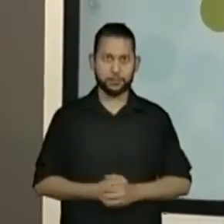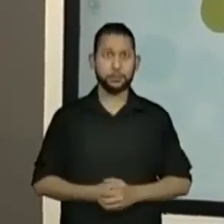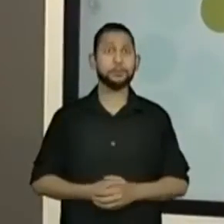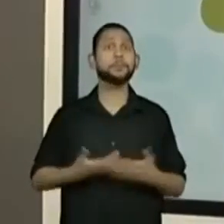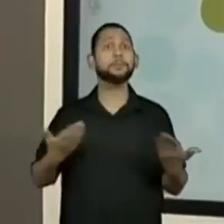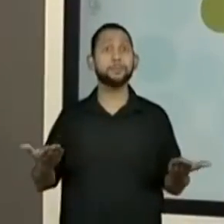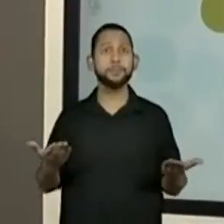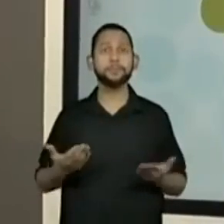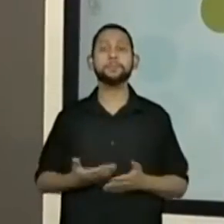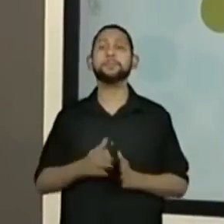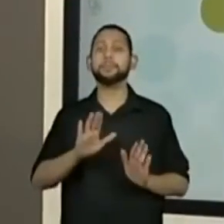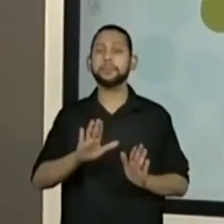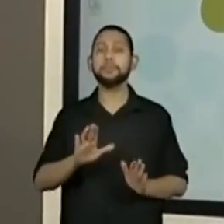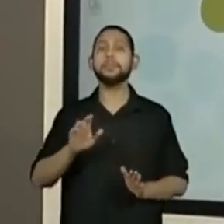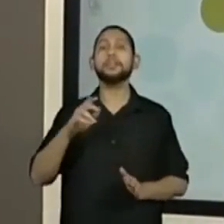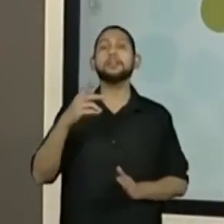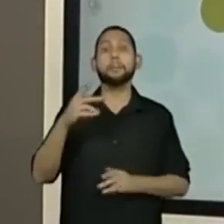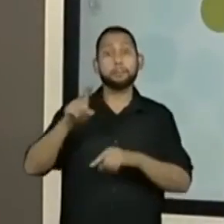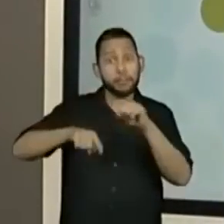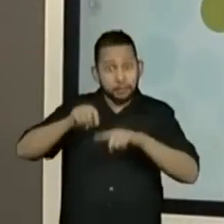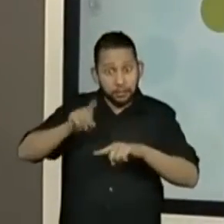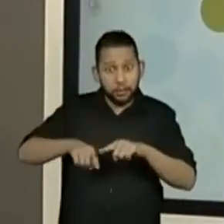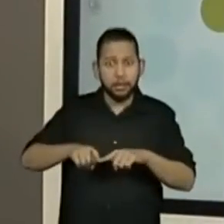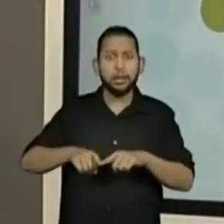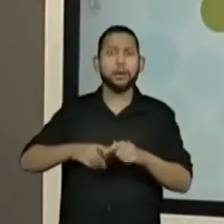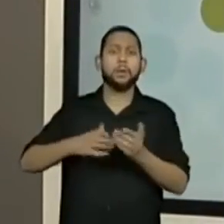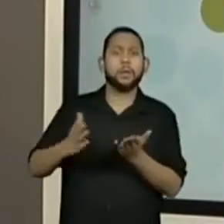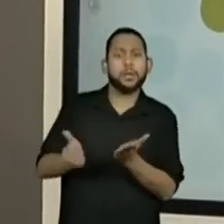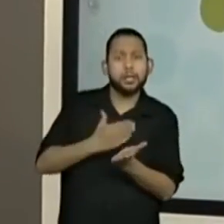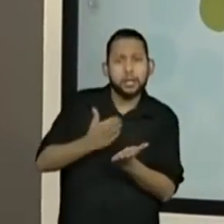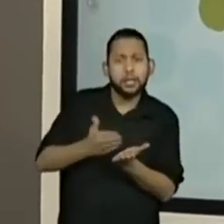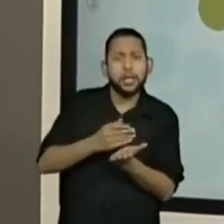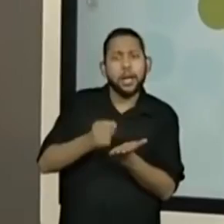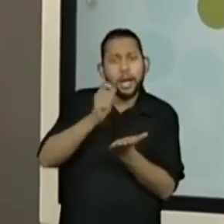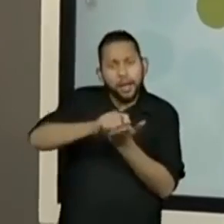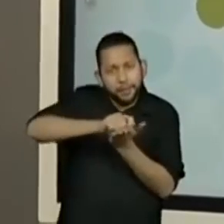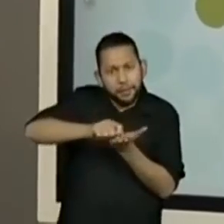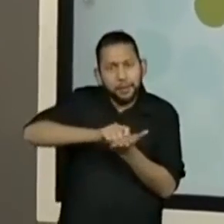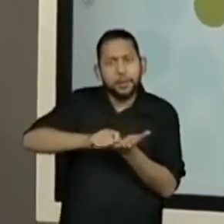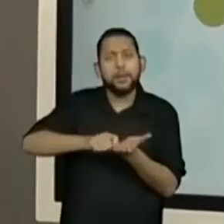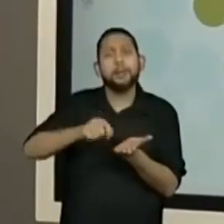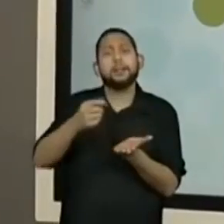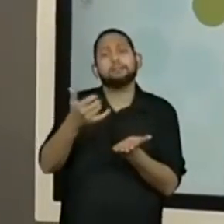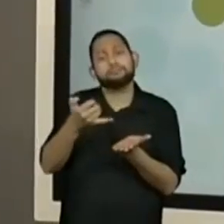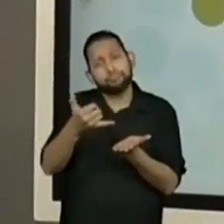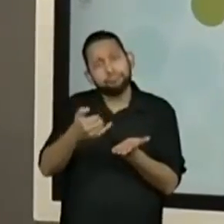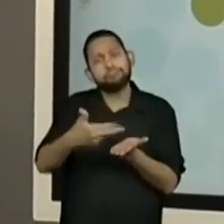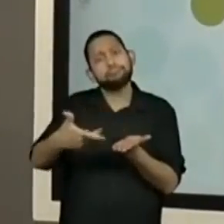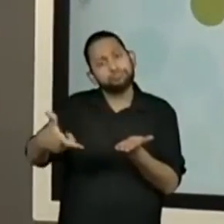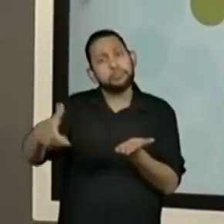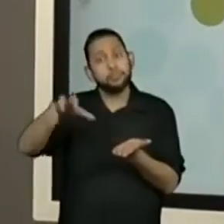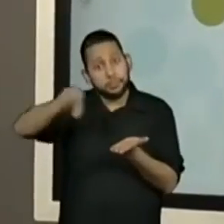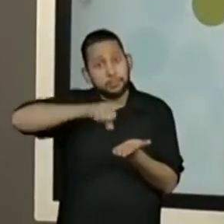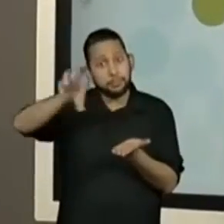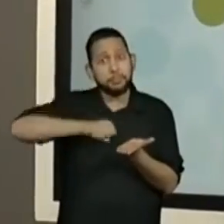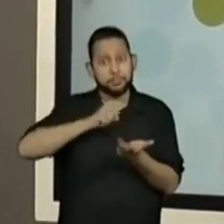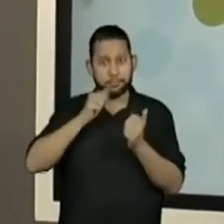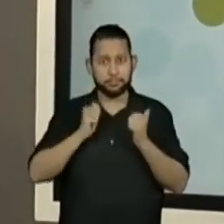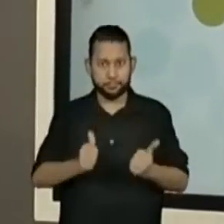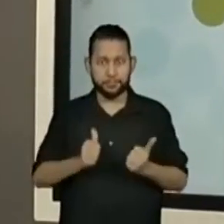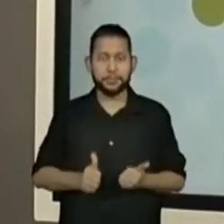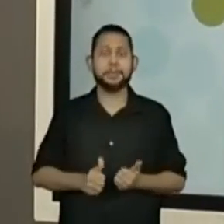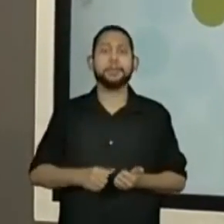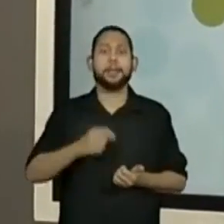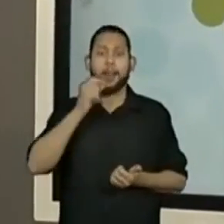primeiro separem o seu material para utilizar durante a minha aula e as aulas que vem a seguir